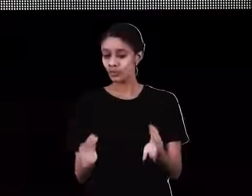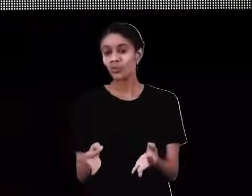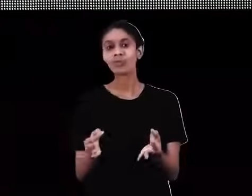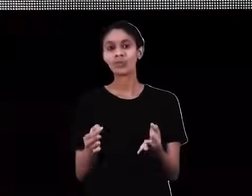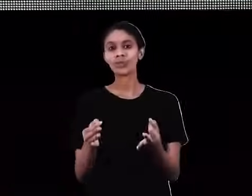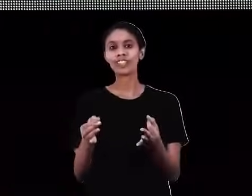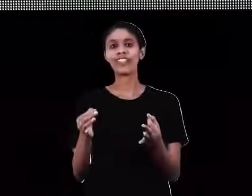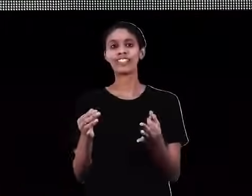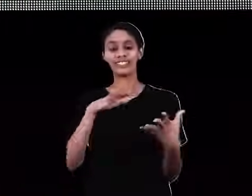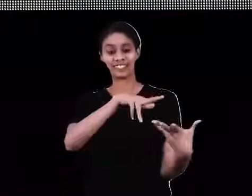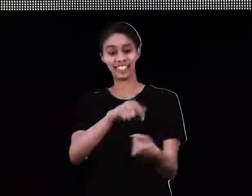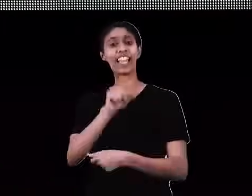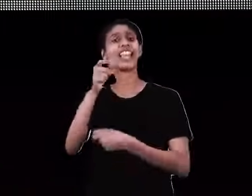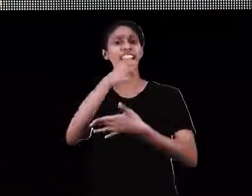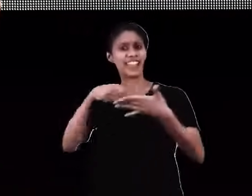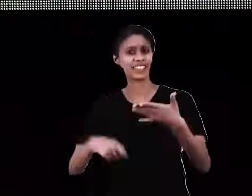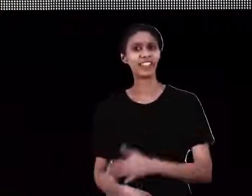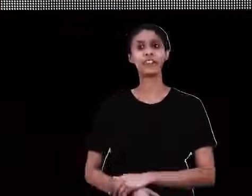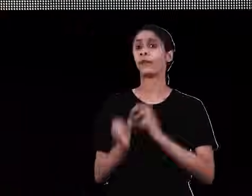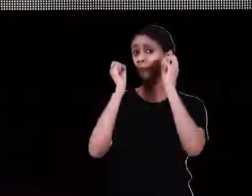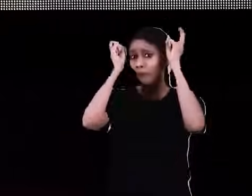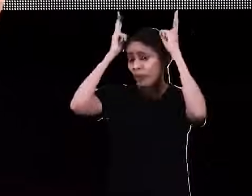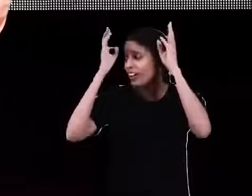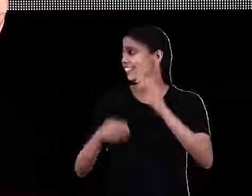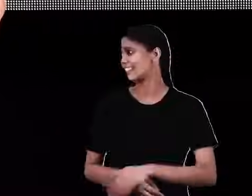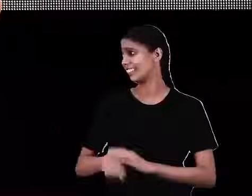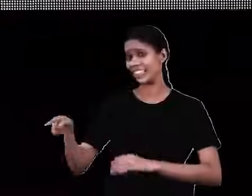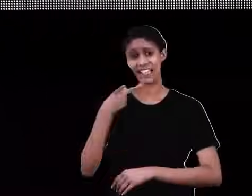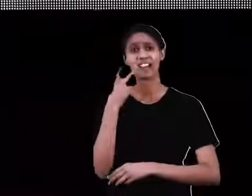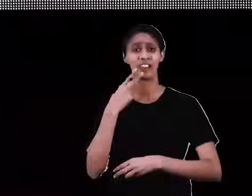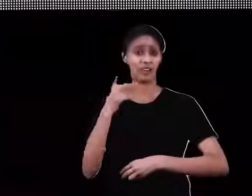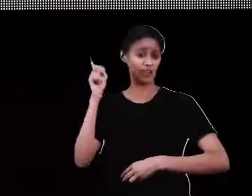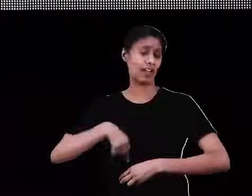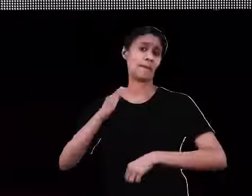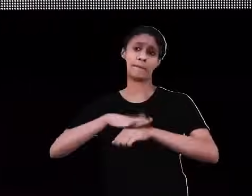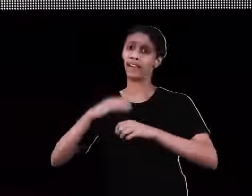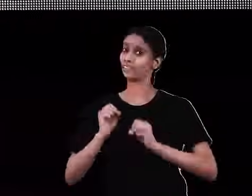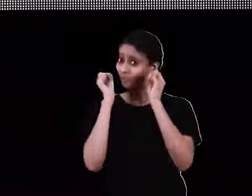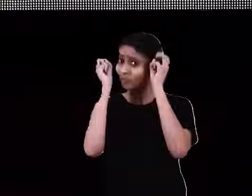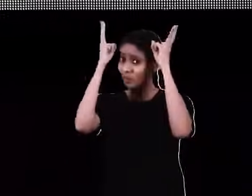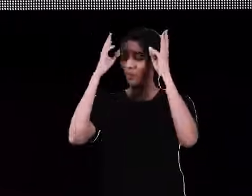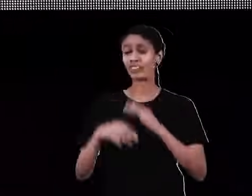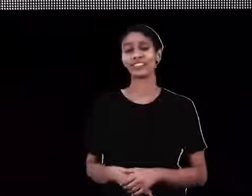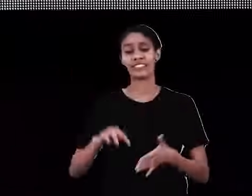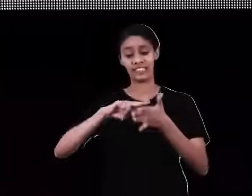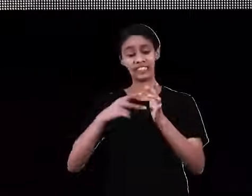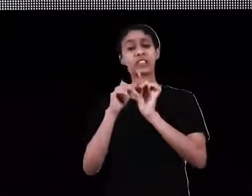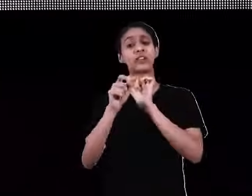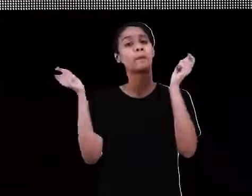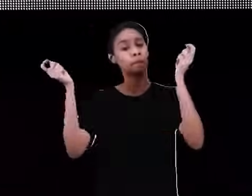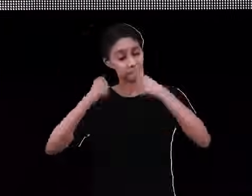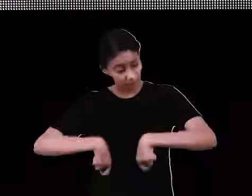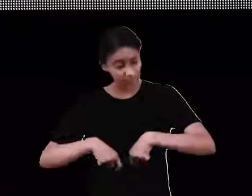Ora, foi Moisés que disse que ele era o mais humilde. Foi ele mesmo. Isso quer dizer o quê? Que você pode